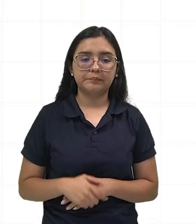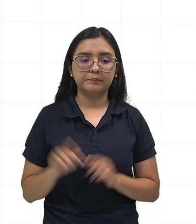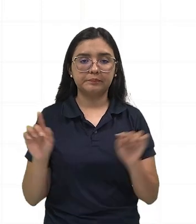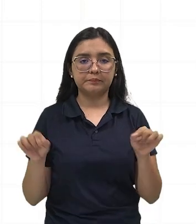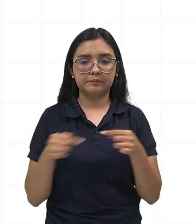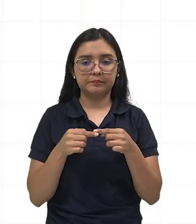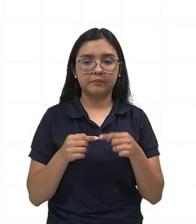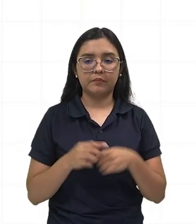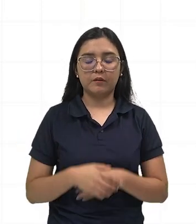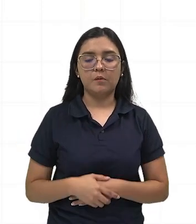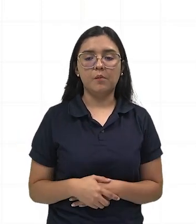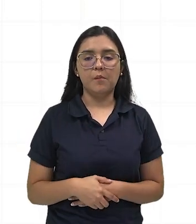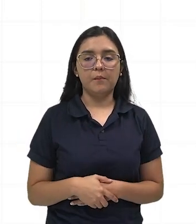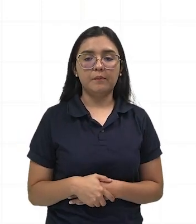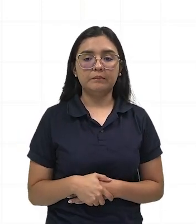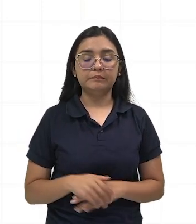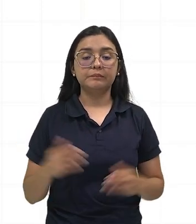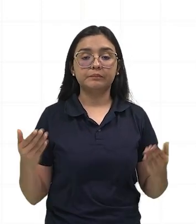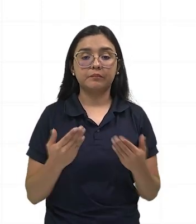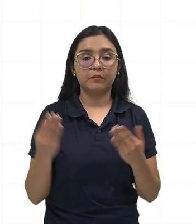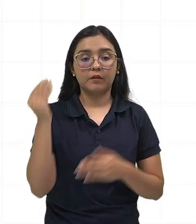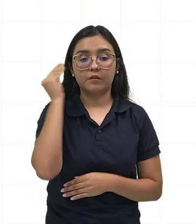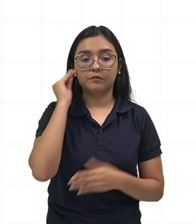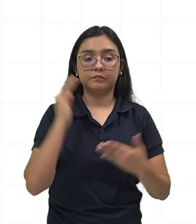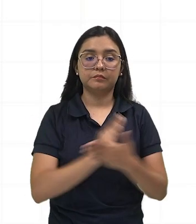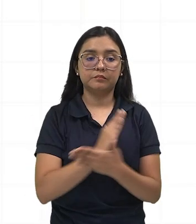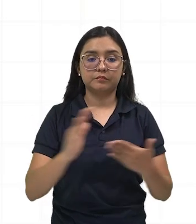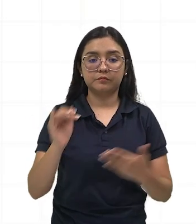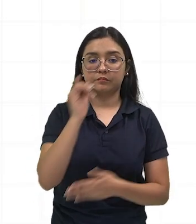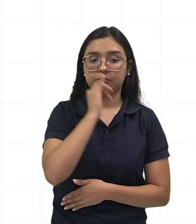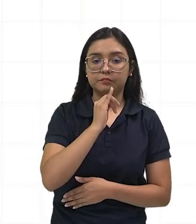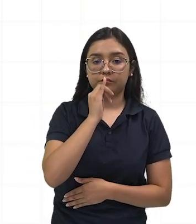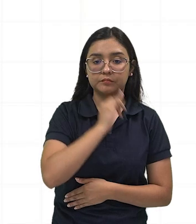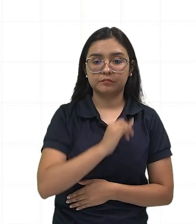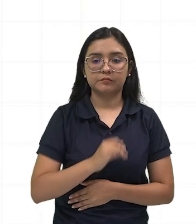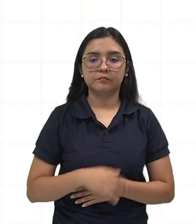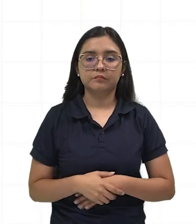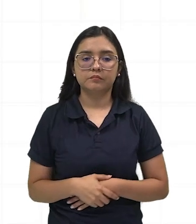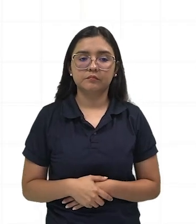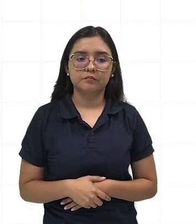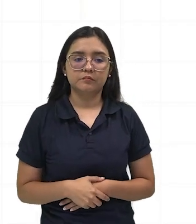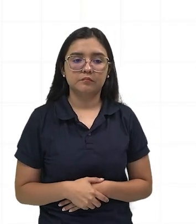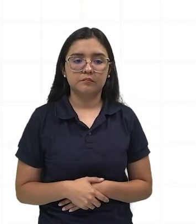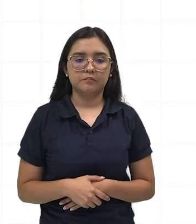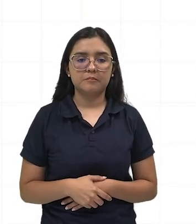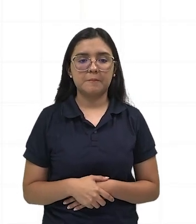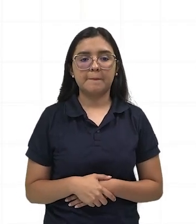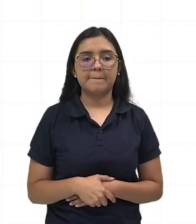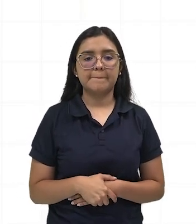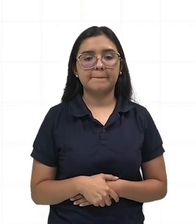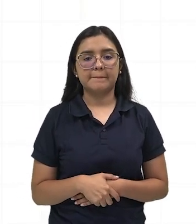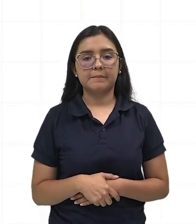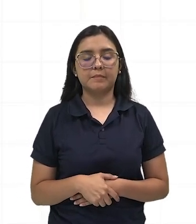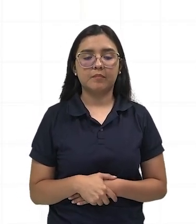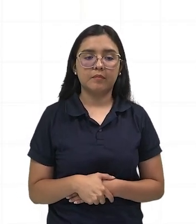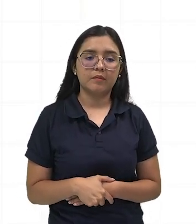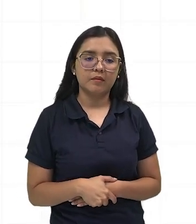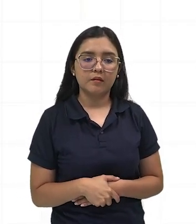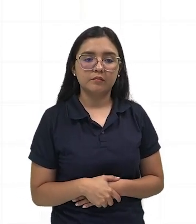proporção, beleza? Então vamos ver exemplos disso na prática, né? O exemplo 1, Então